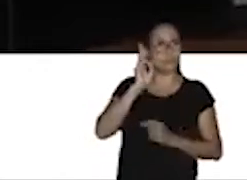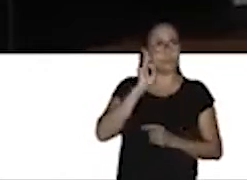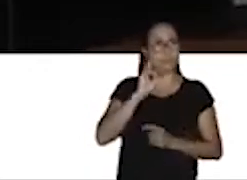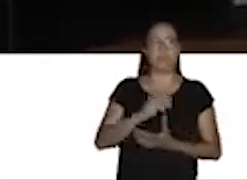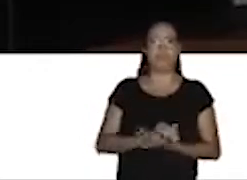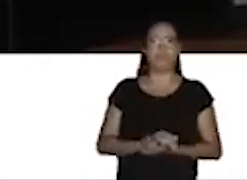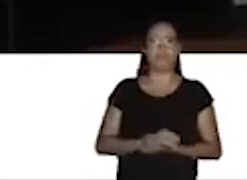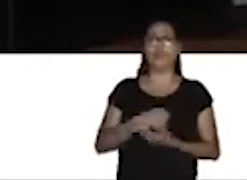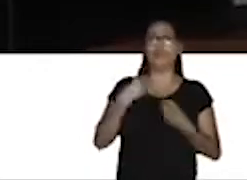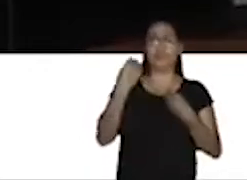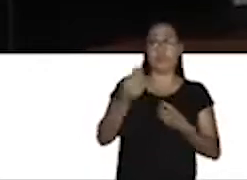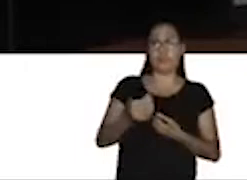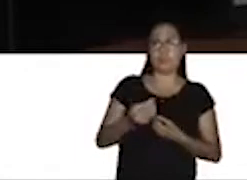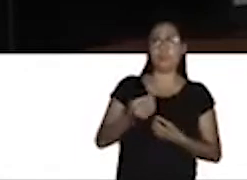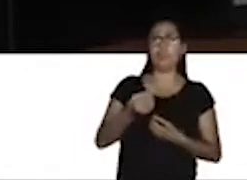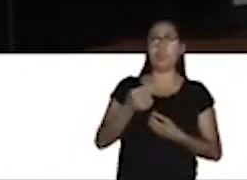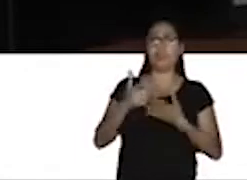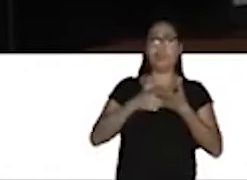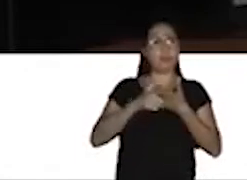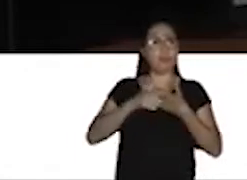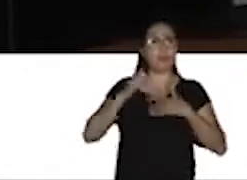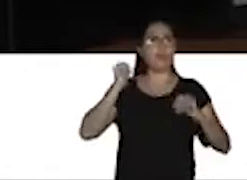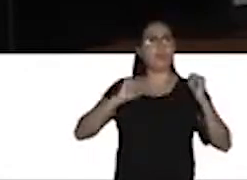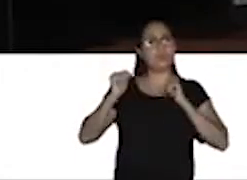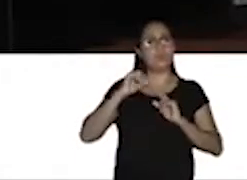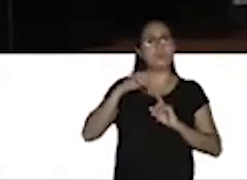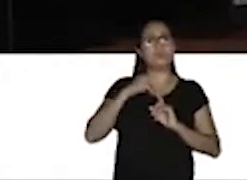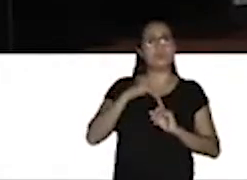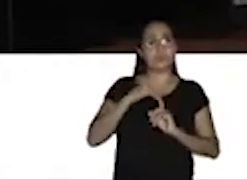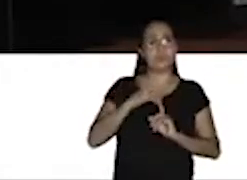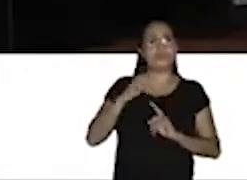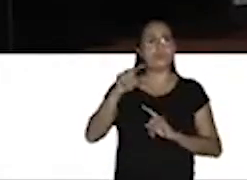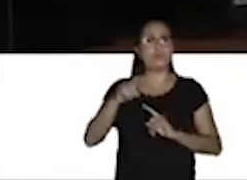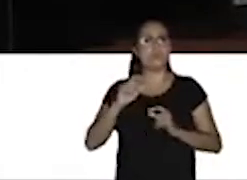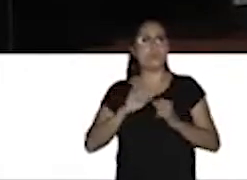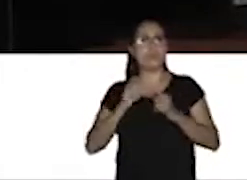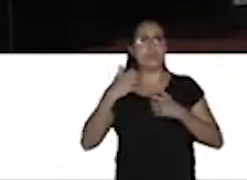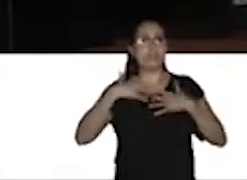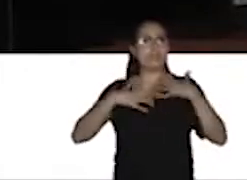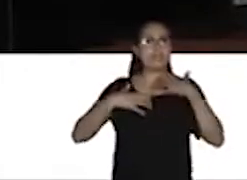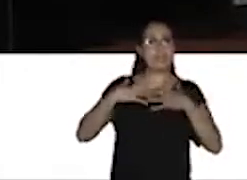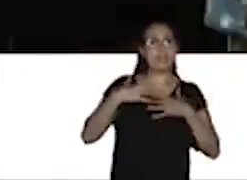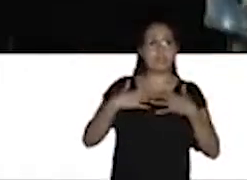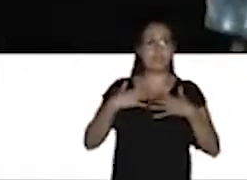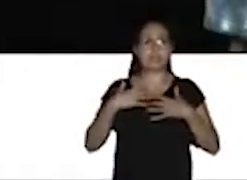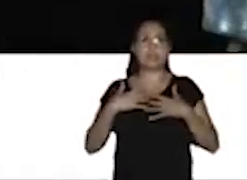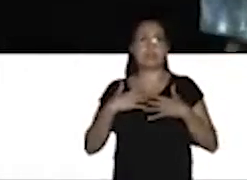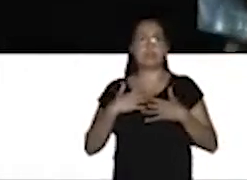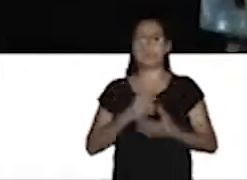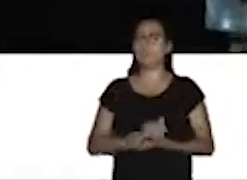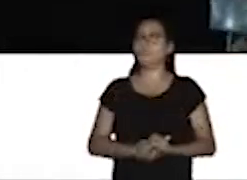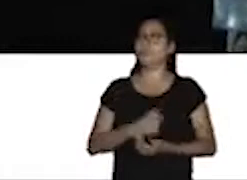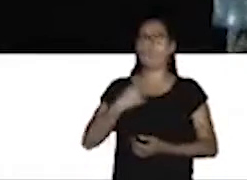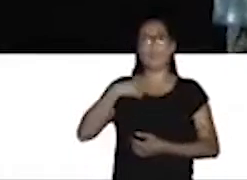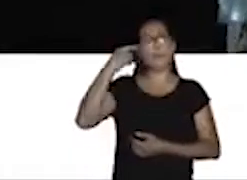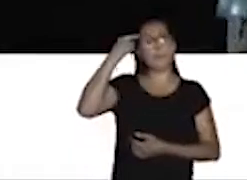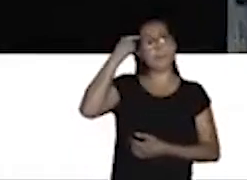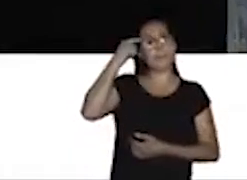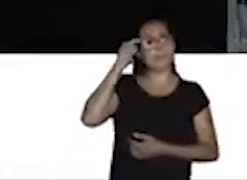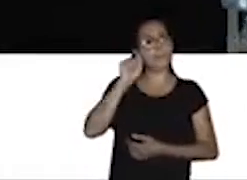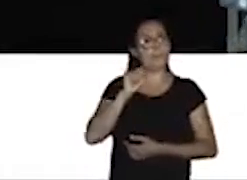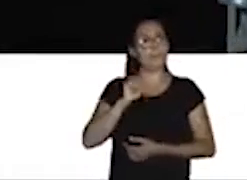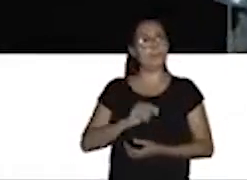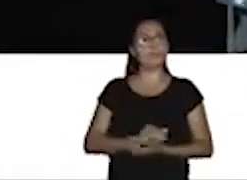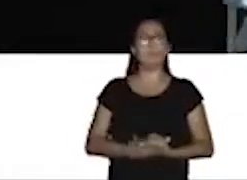eu vou te dar um grande papel. Eu quero texto. Tu vai ser, tu é um ator dramático, tu precisa de texto. Um então papel eu vou, bom. Eu pensei pra ti...